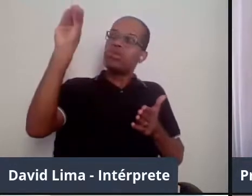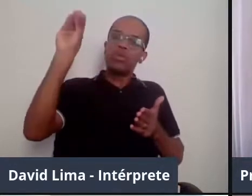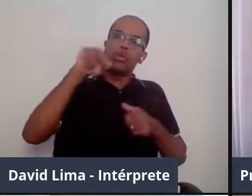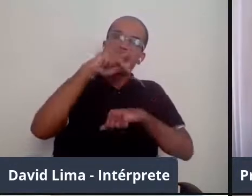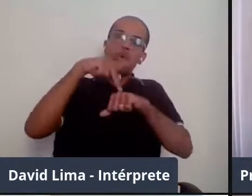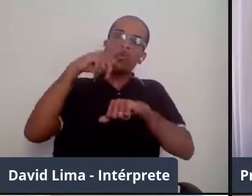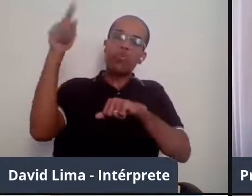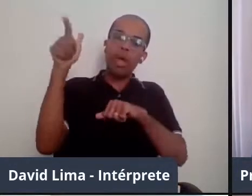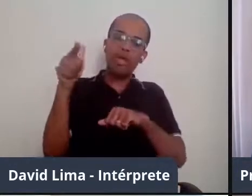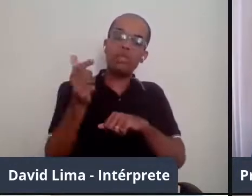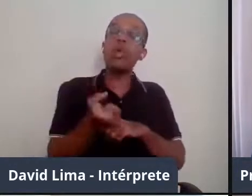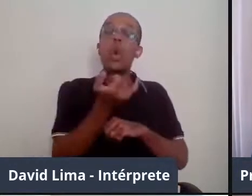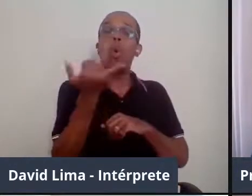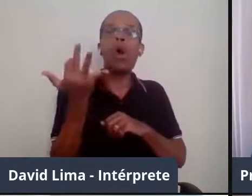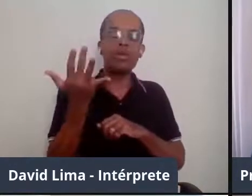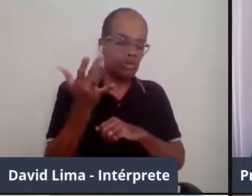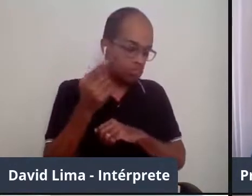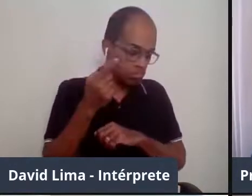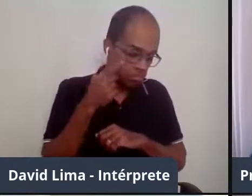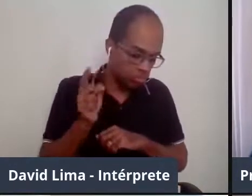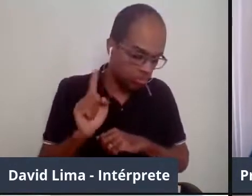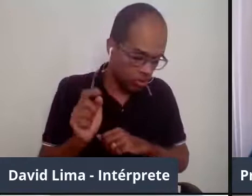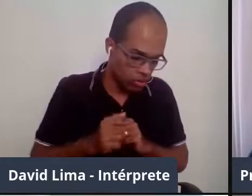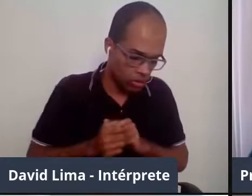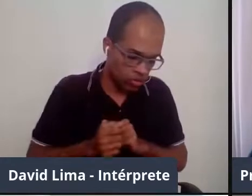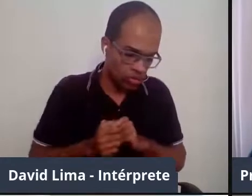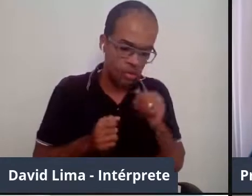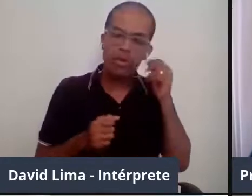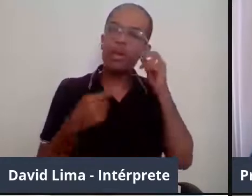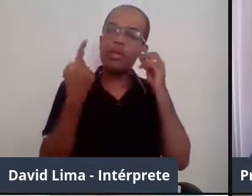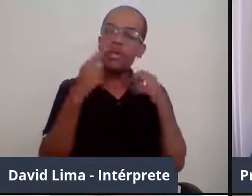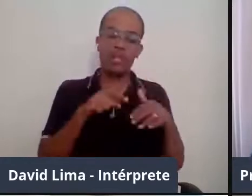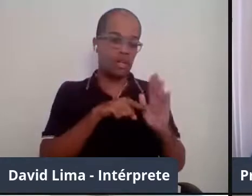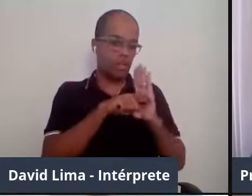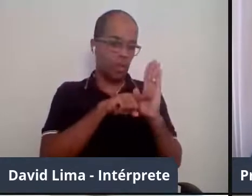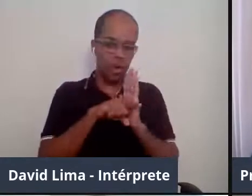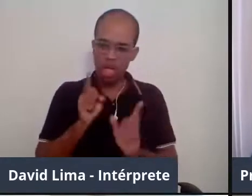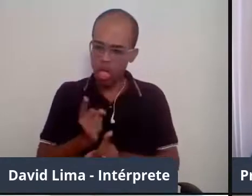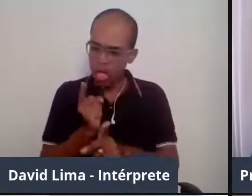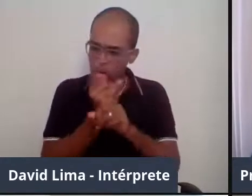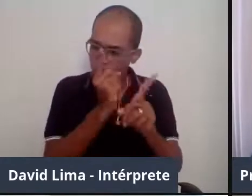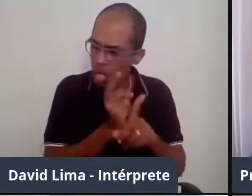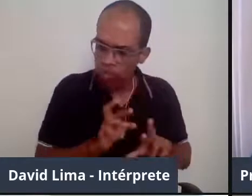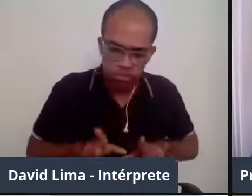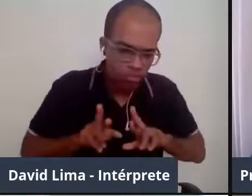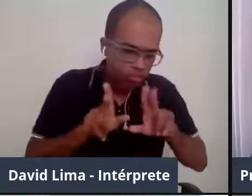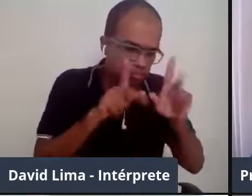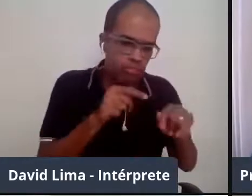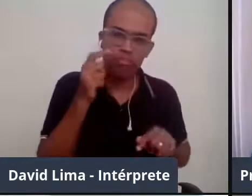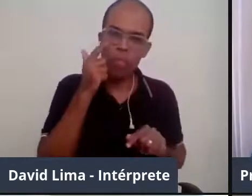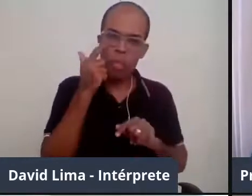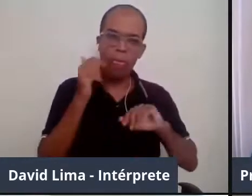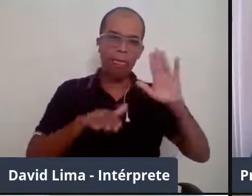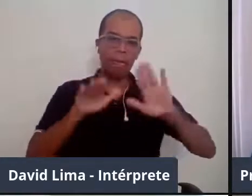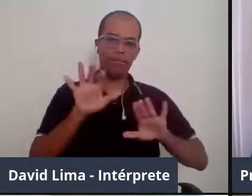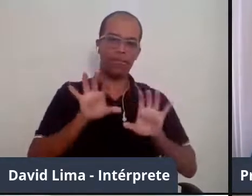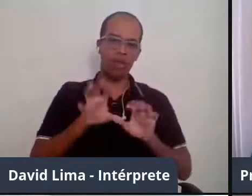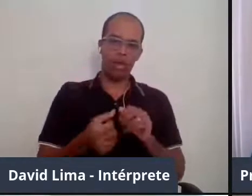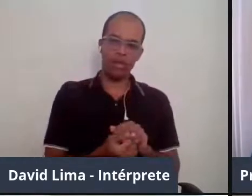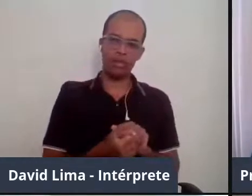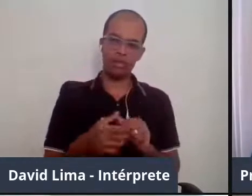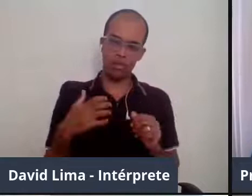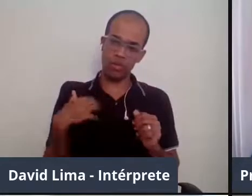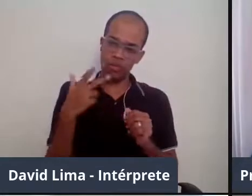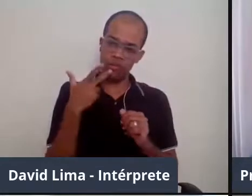parecer estranho, mas quando você procura, você vê uma divergência entre os números, dependendo das fontes. Portanto, isso, na verdade, é a minha